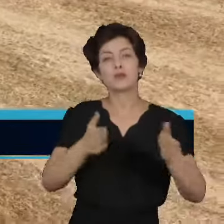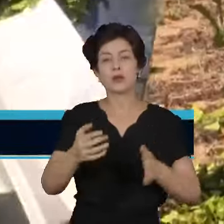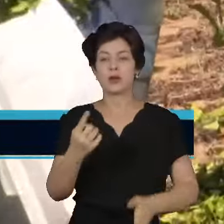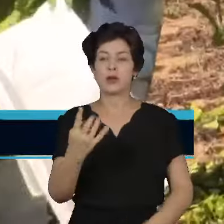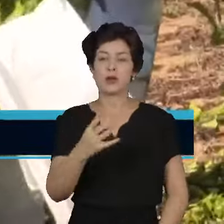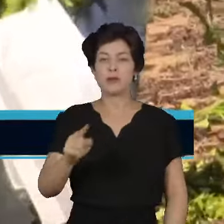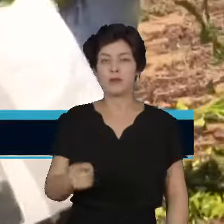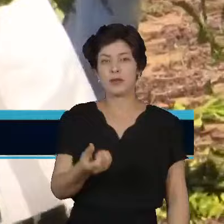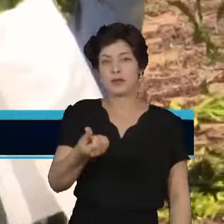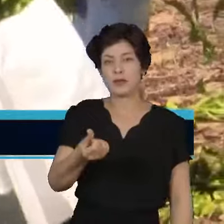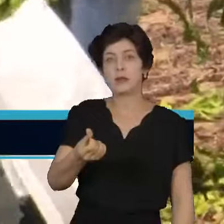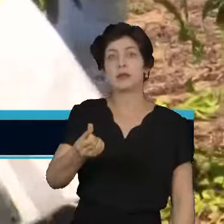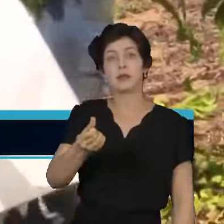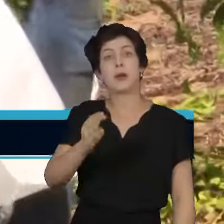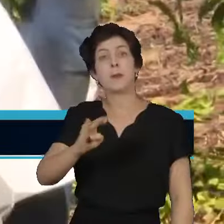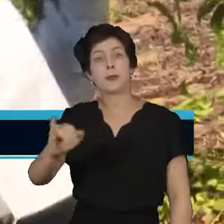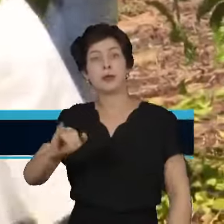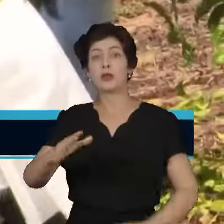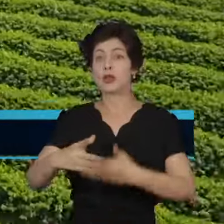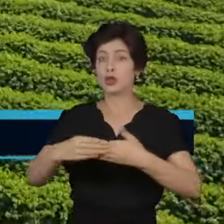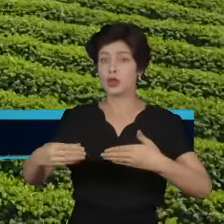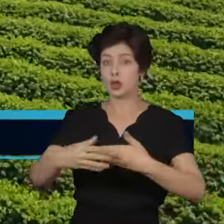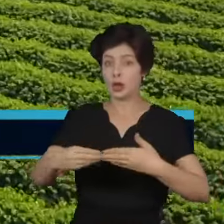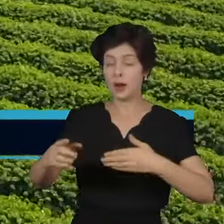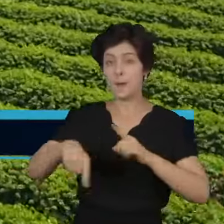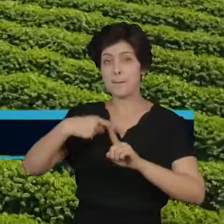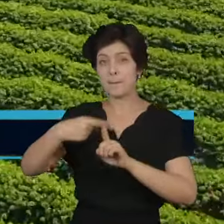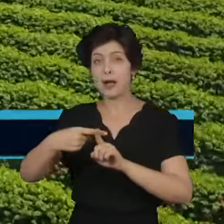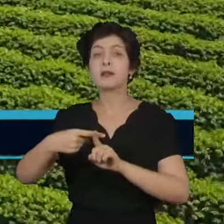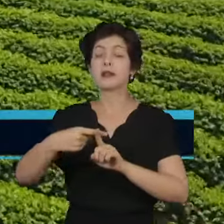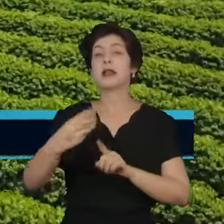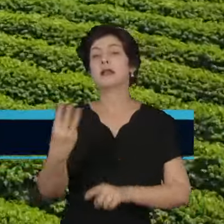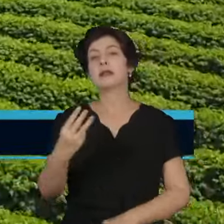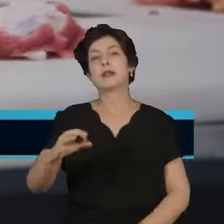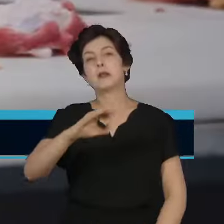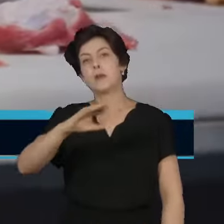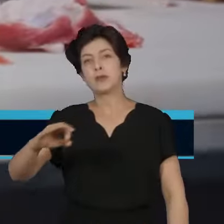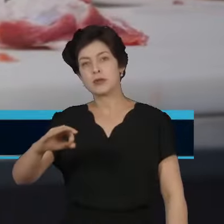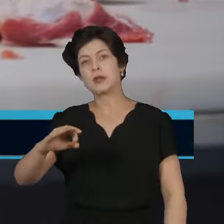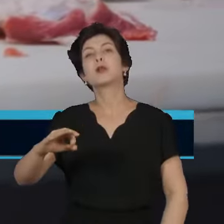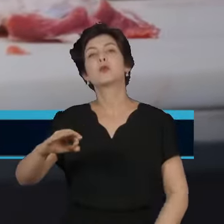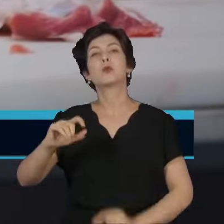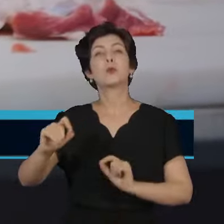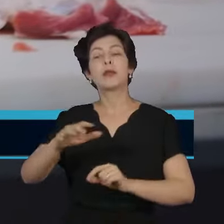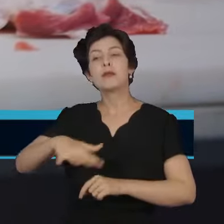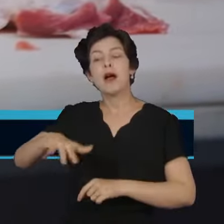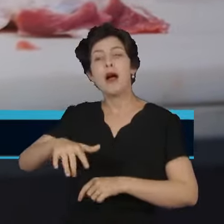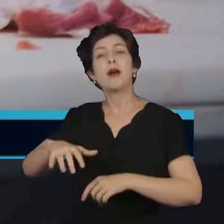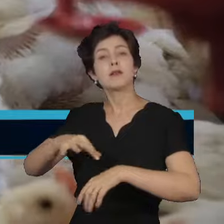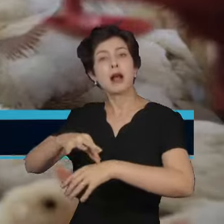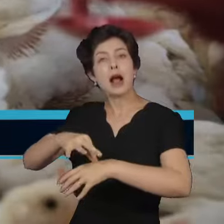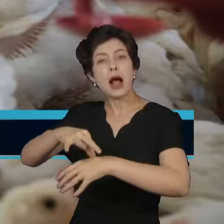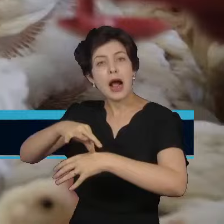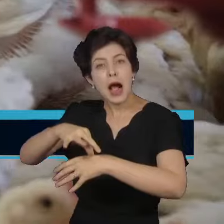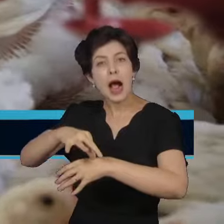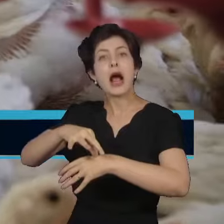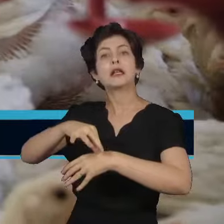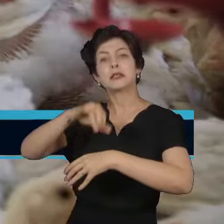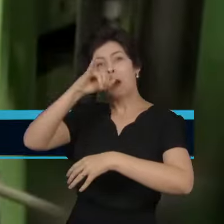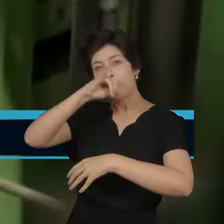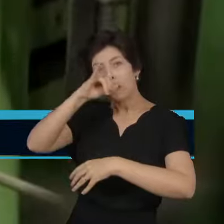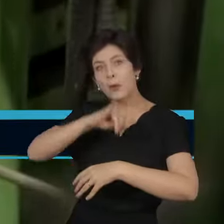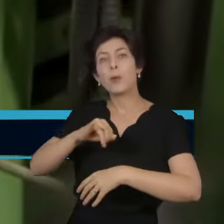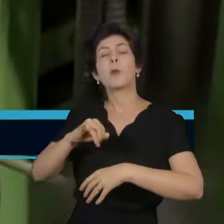14,6 bilhões de dólares. Mais de 1/3 do valor seria no setor de carnes suína e de